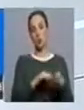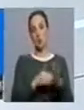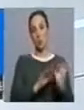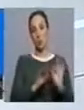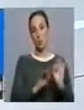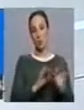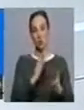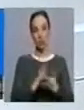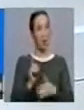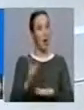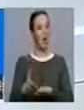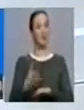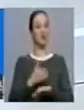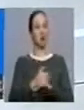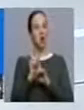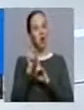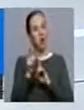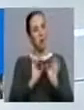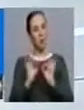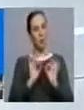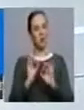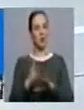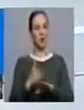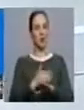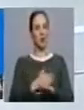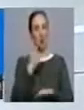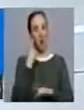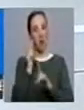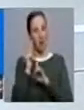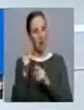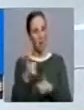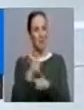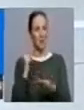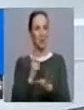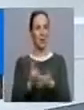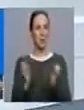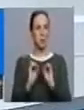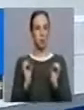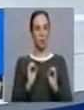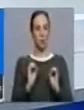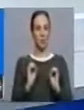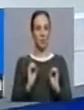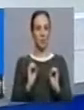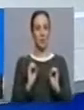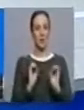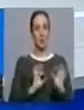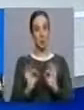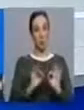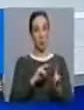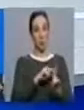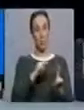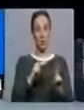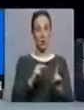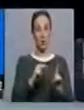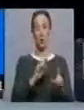tanto a dica é preparação não há troféus para melhor resultado senão vejamos o ponto de vista de preparação há uma série de